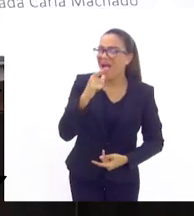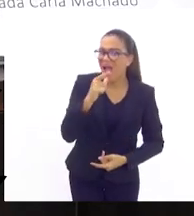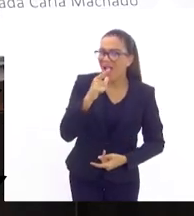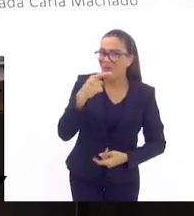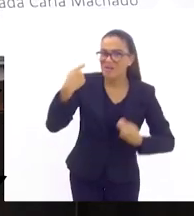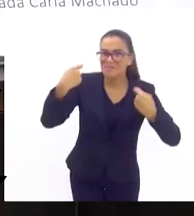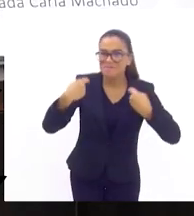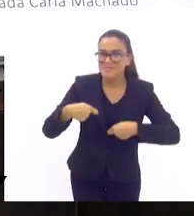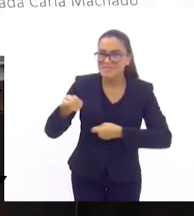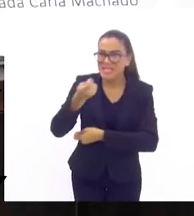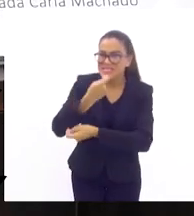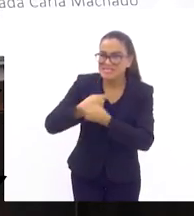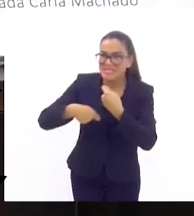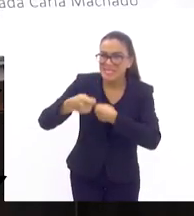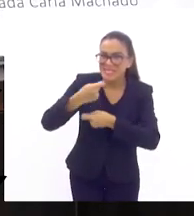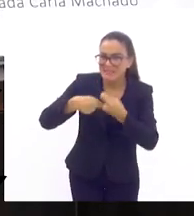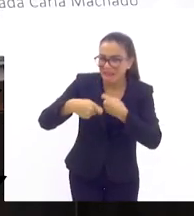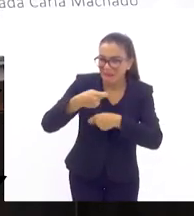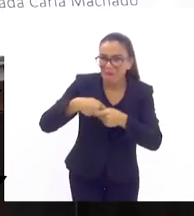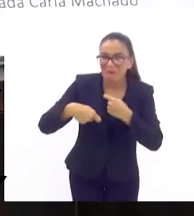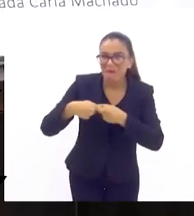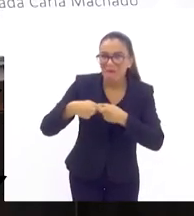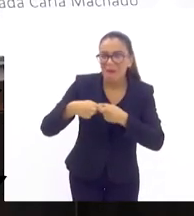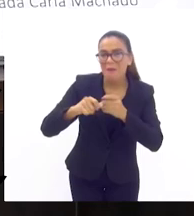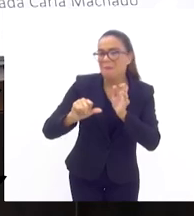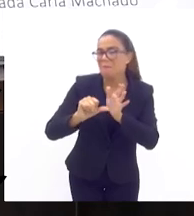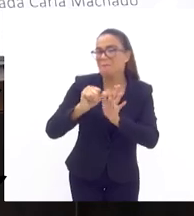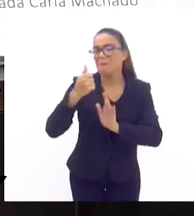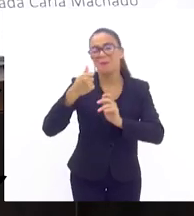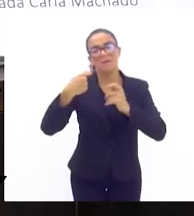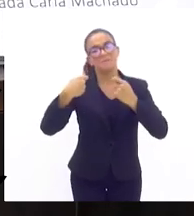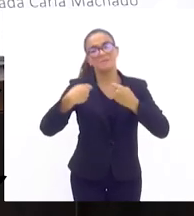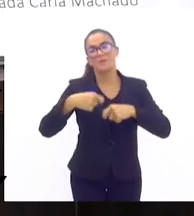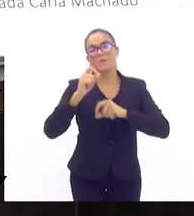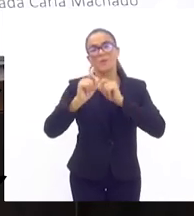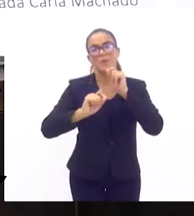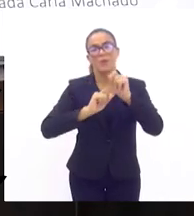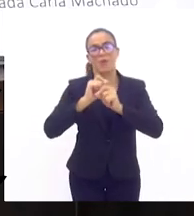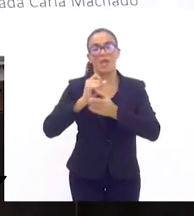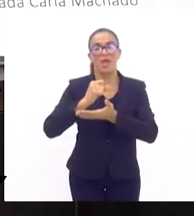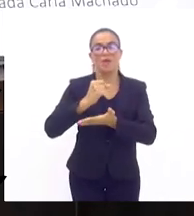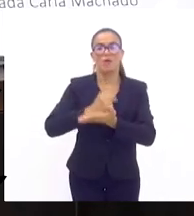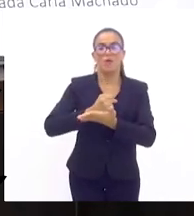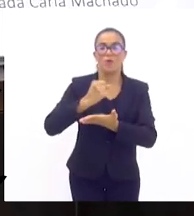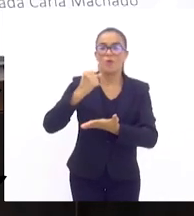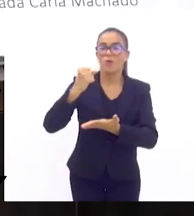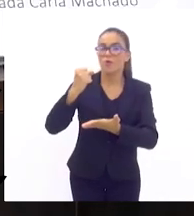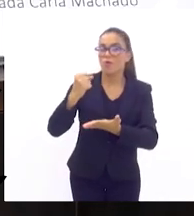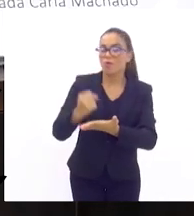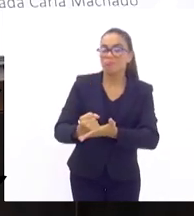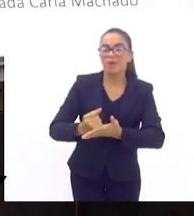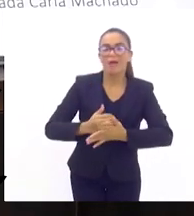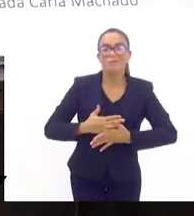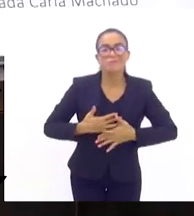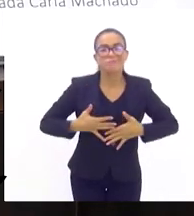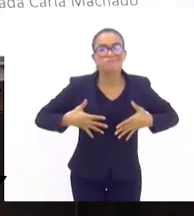negociada, ela deveria primeiro ter um contrato que